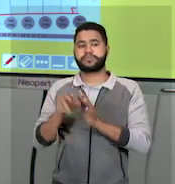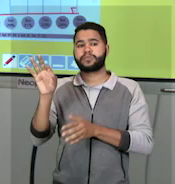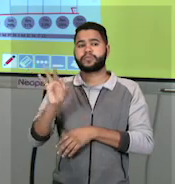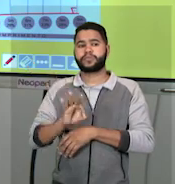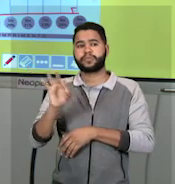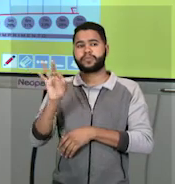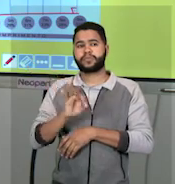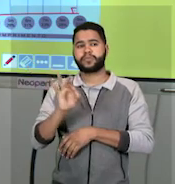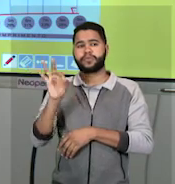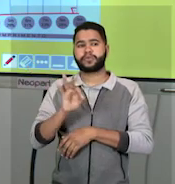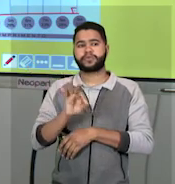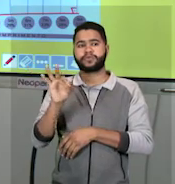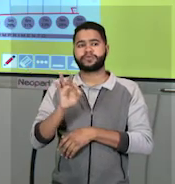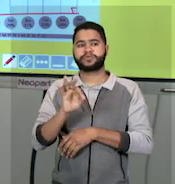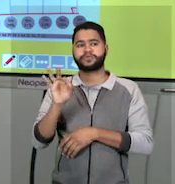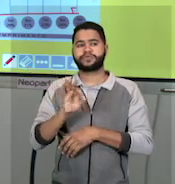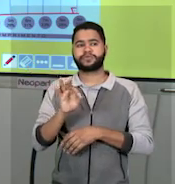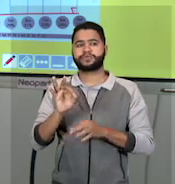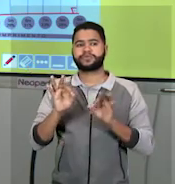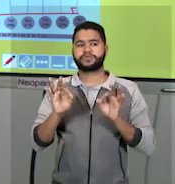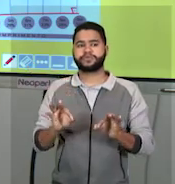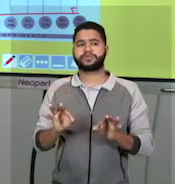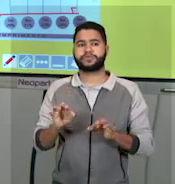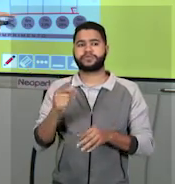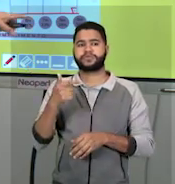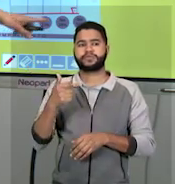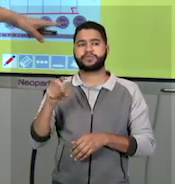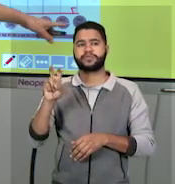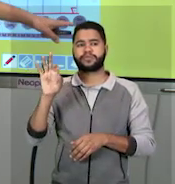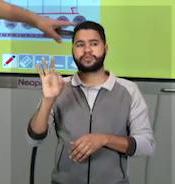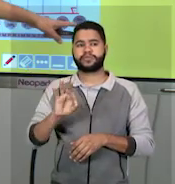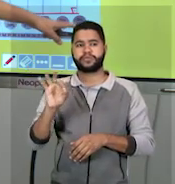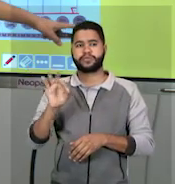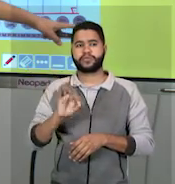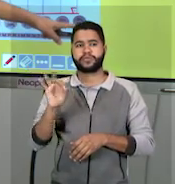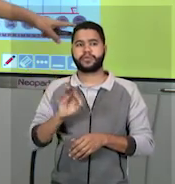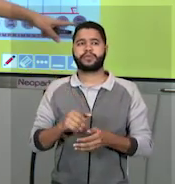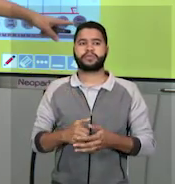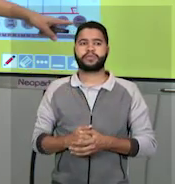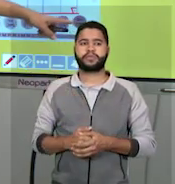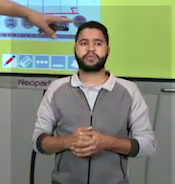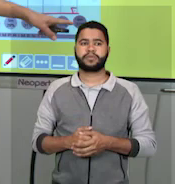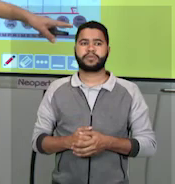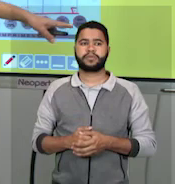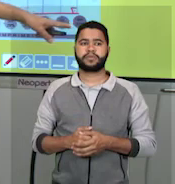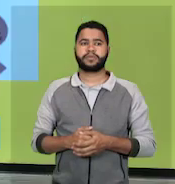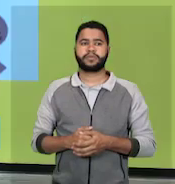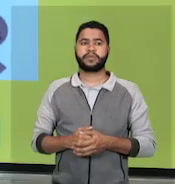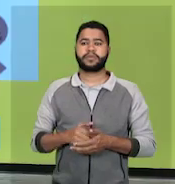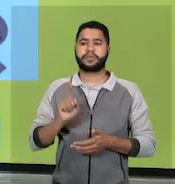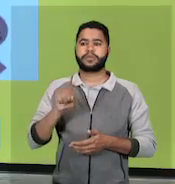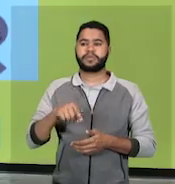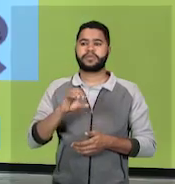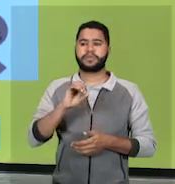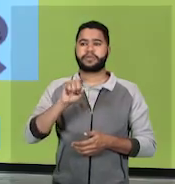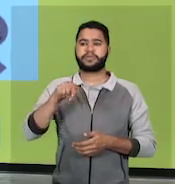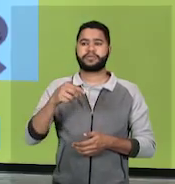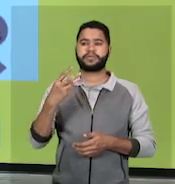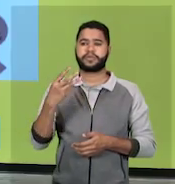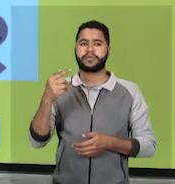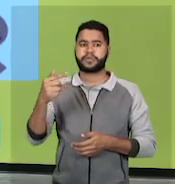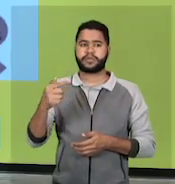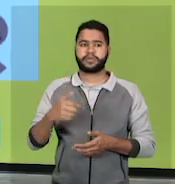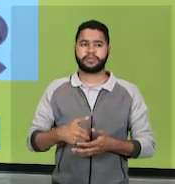porcentagem percentual, é exatamente 25%. Então, esse aqui é 0,37. Então, vamos ver qual que